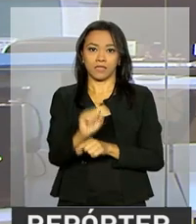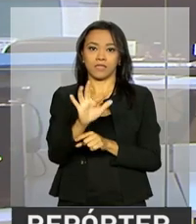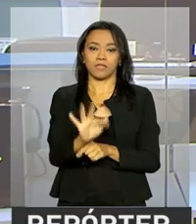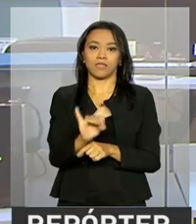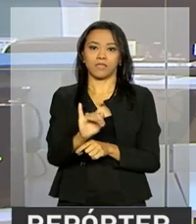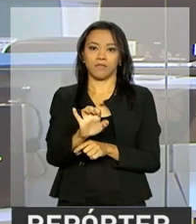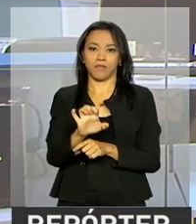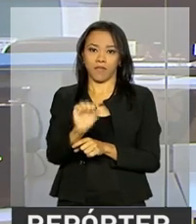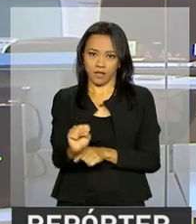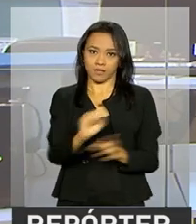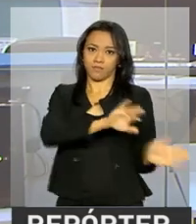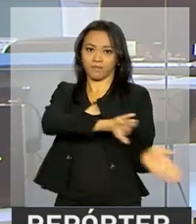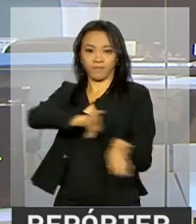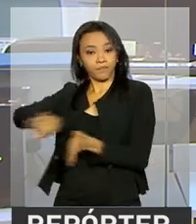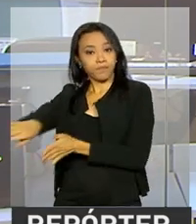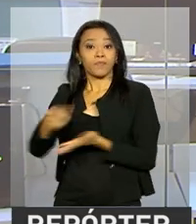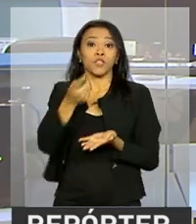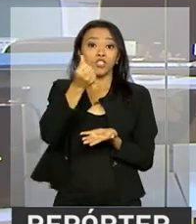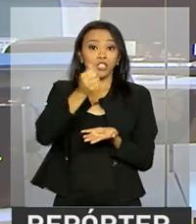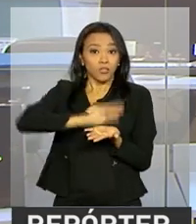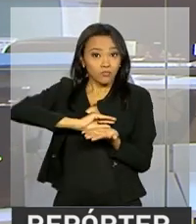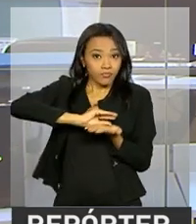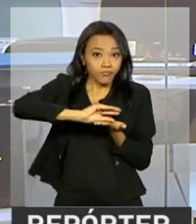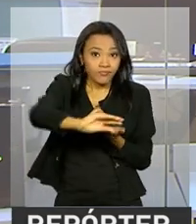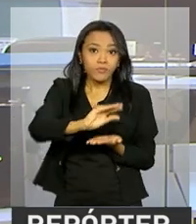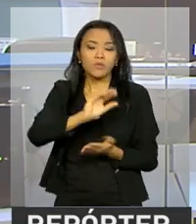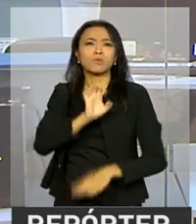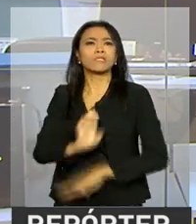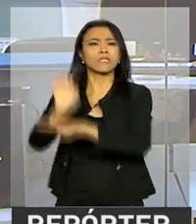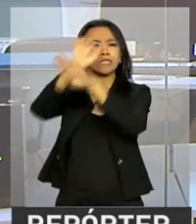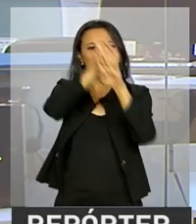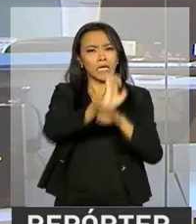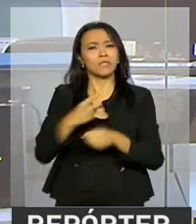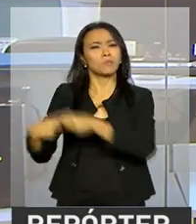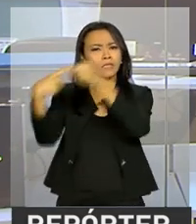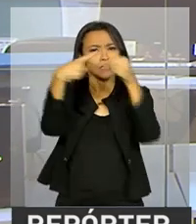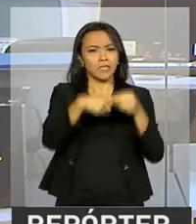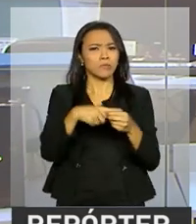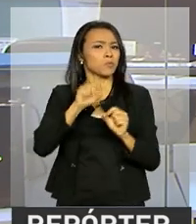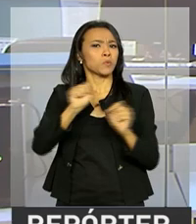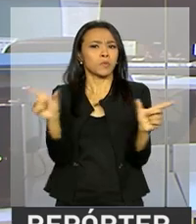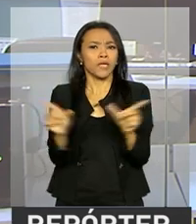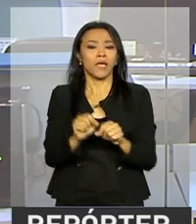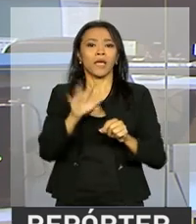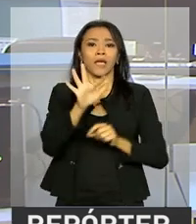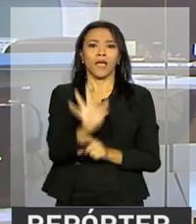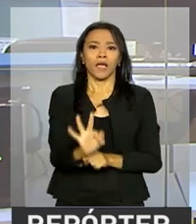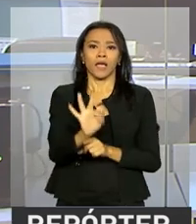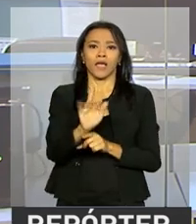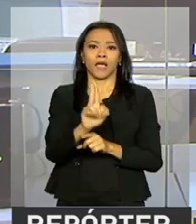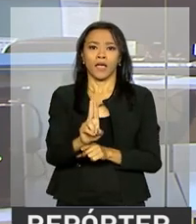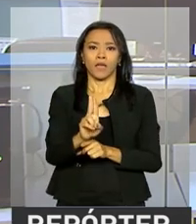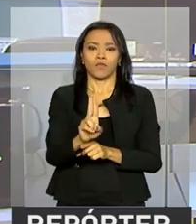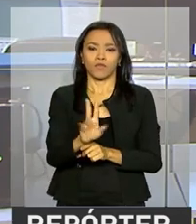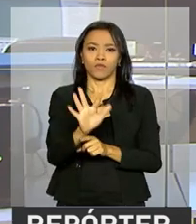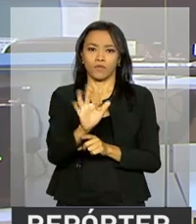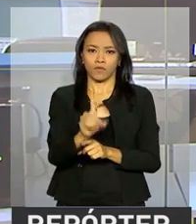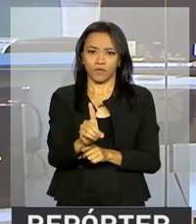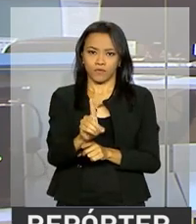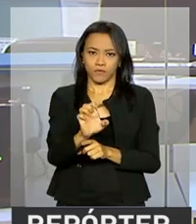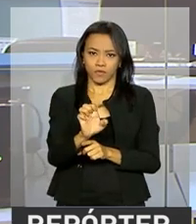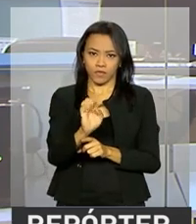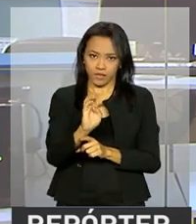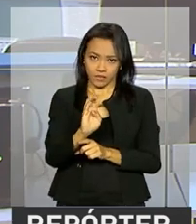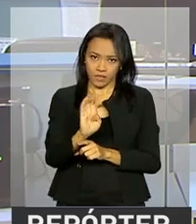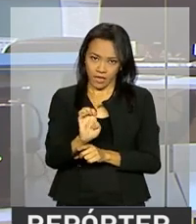repasse aos estados e municípios do fundeb o fundo de Desenvolvimento da Educação Básica foi antecipado